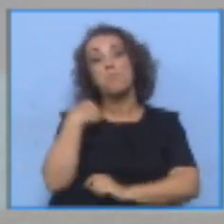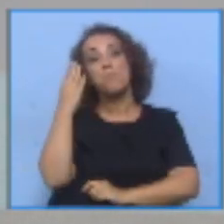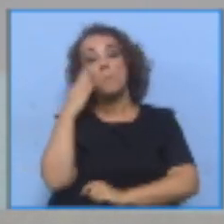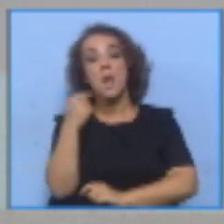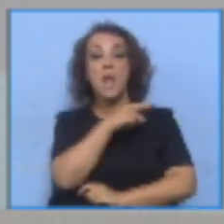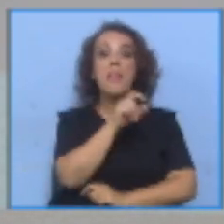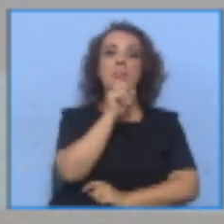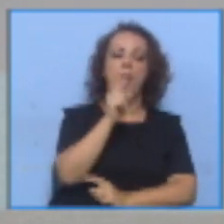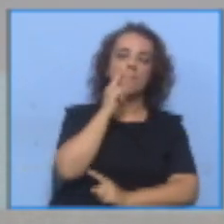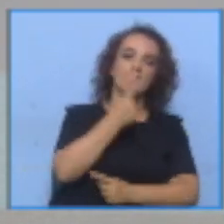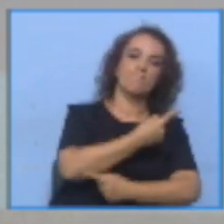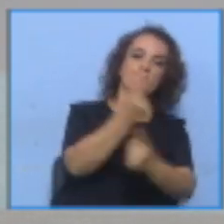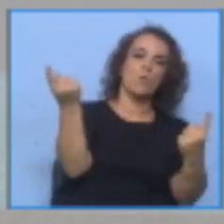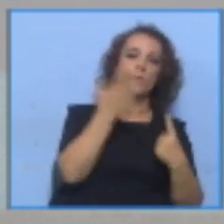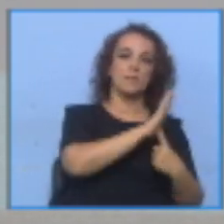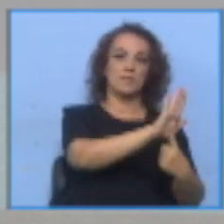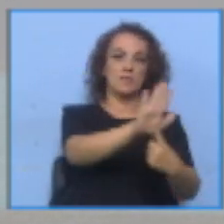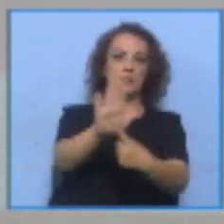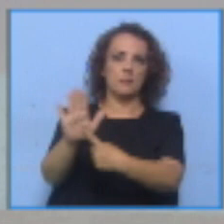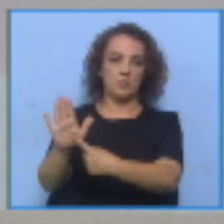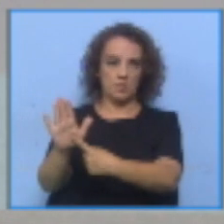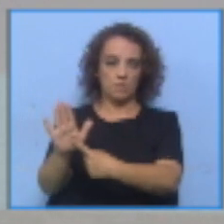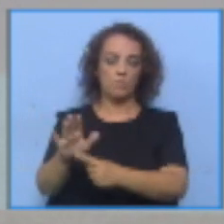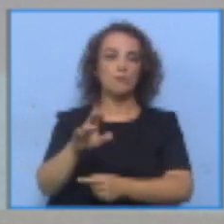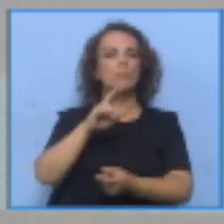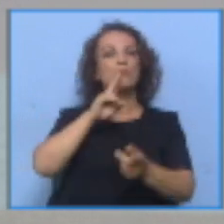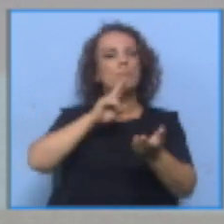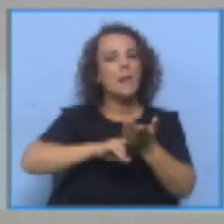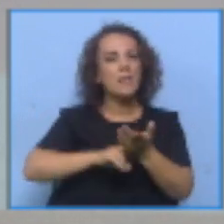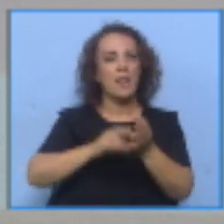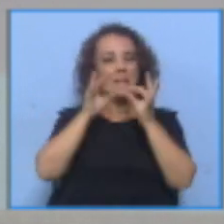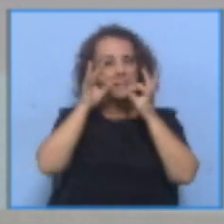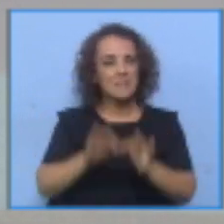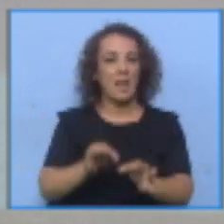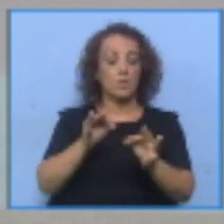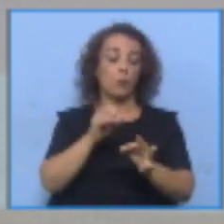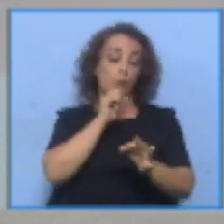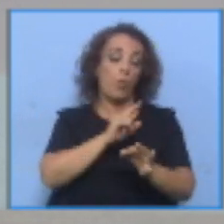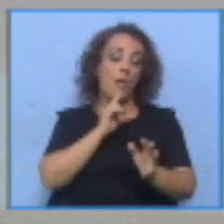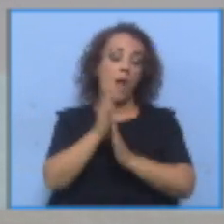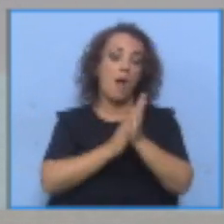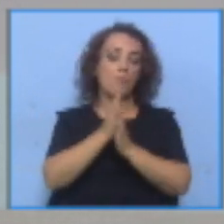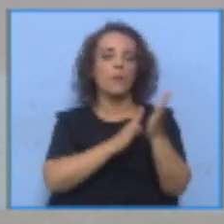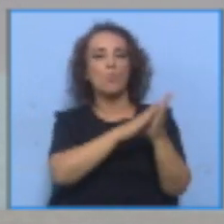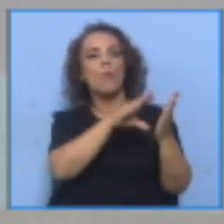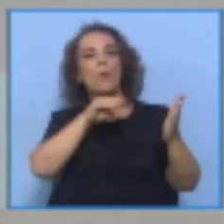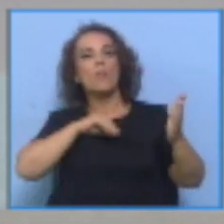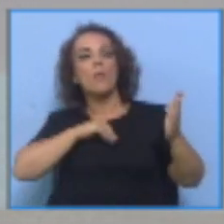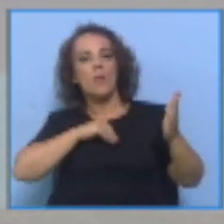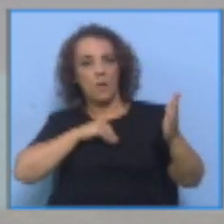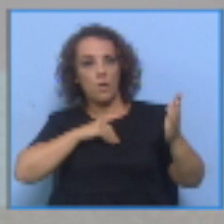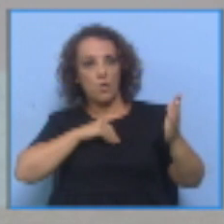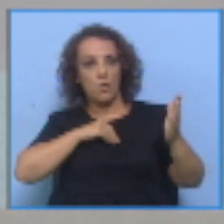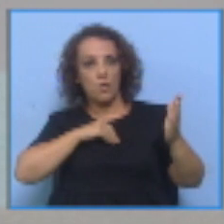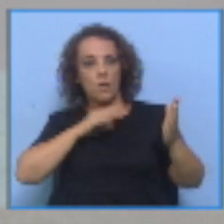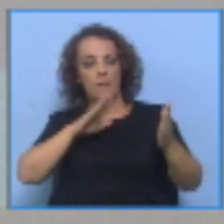é? É uma realidade concreta que pode servir-nos de modelo, digamos assim,